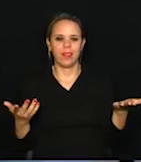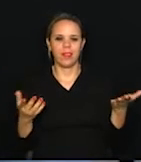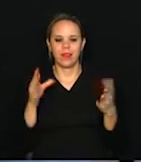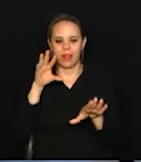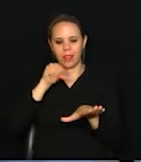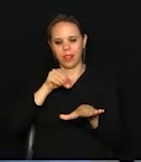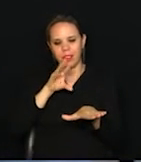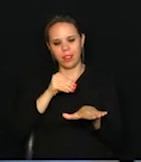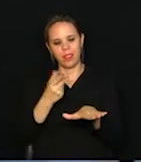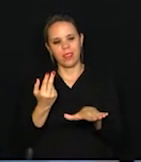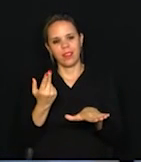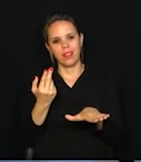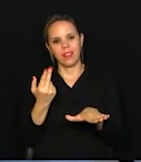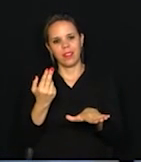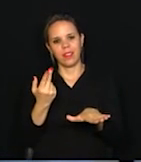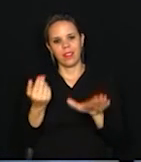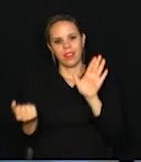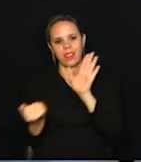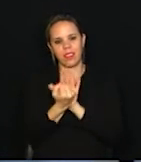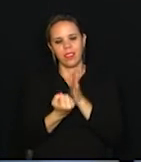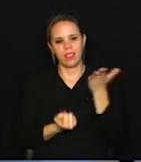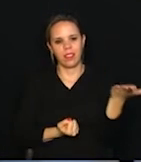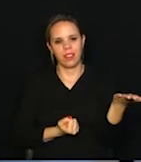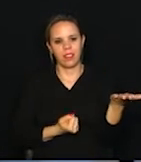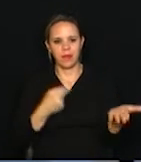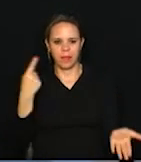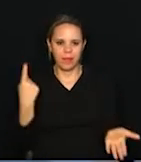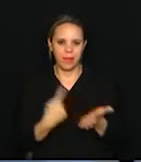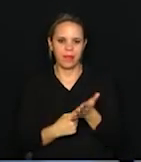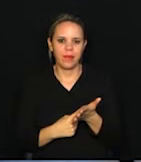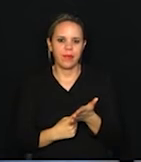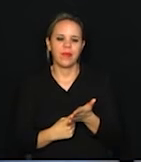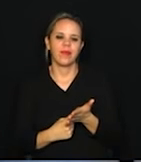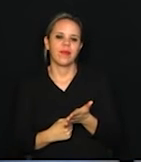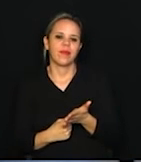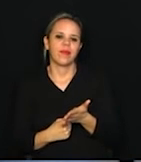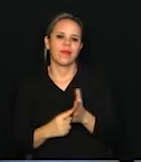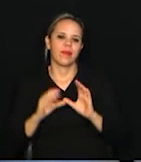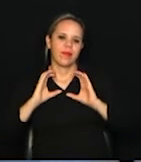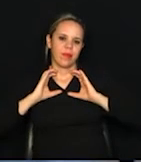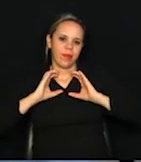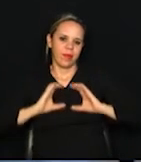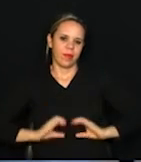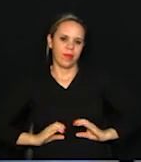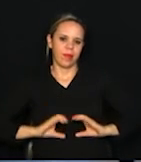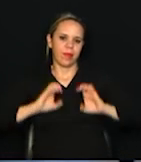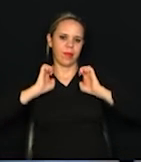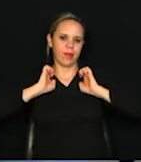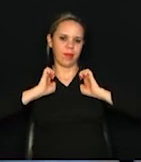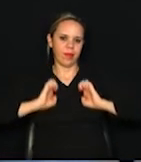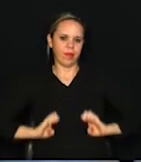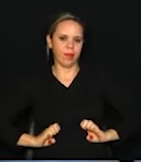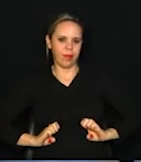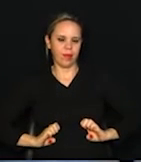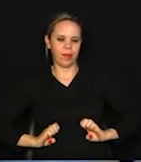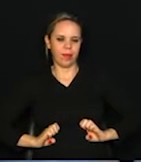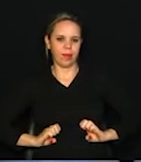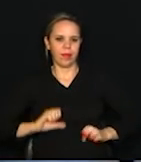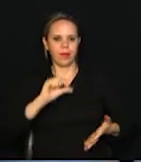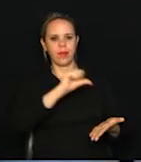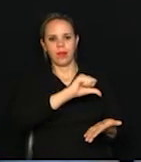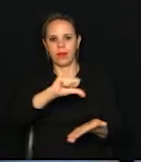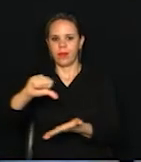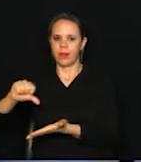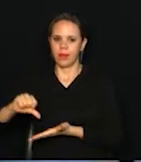isso. O radar registra um compromisso, uma postura de ética numa região onde a